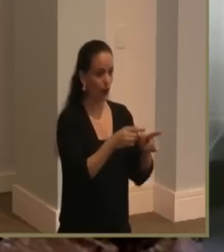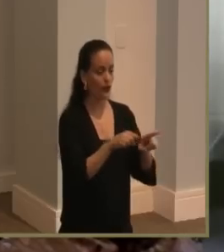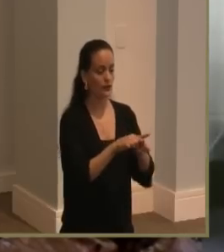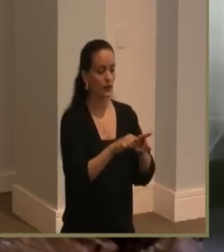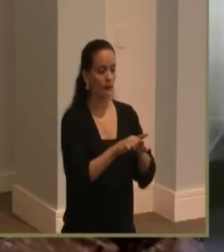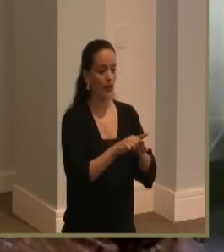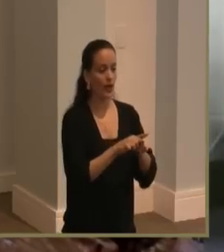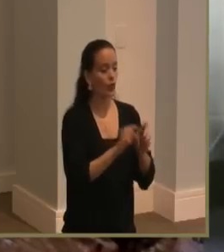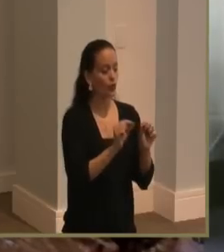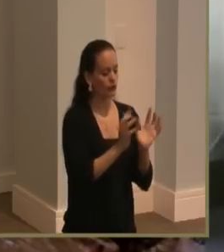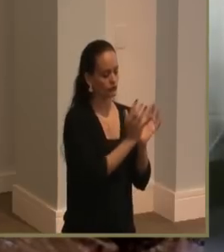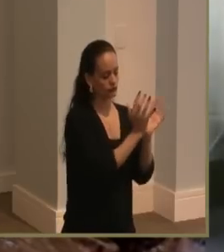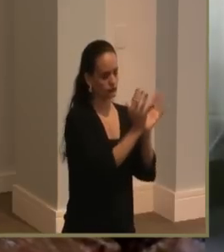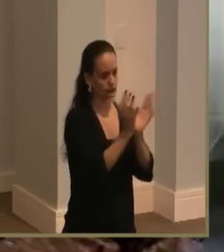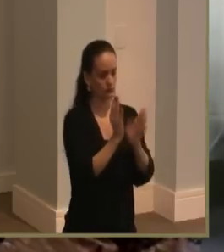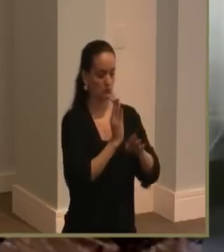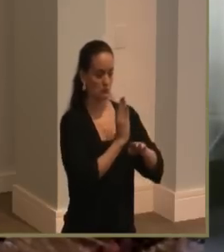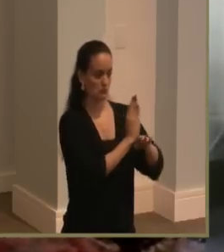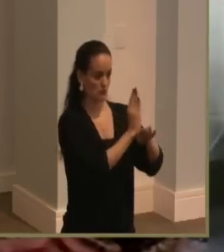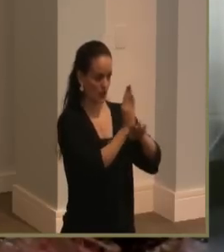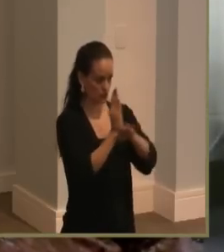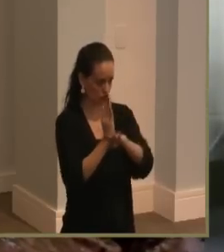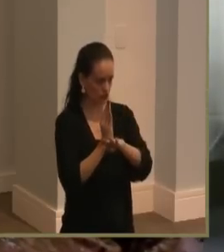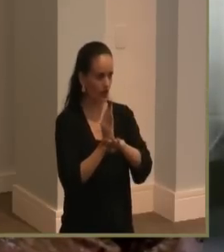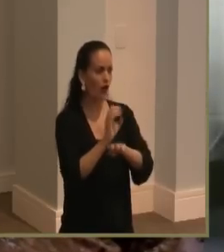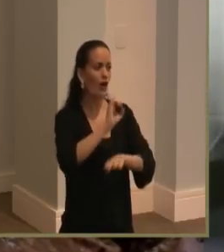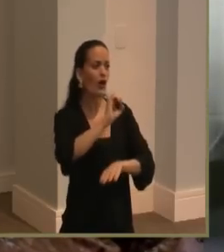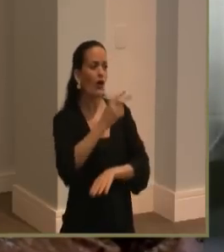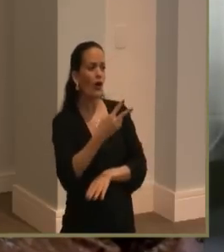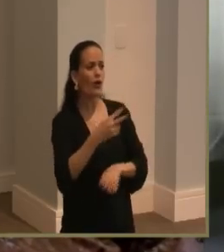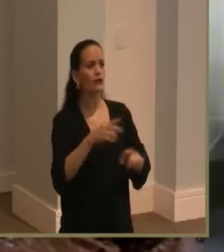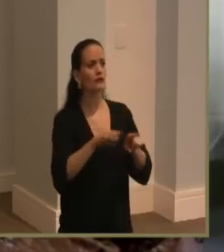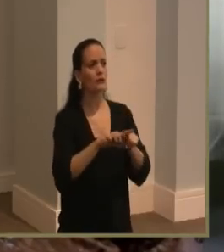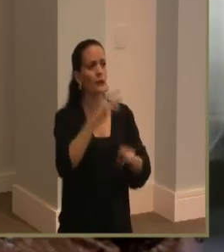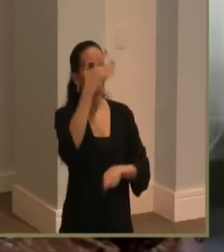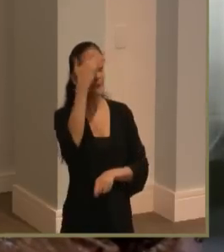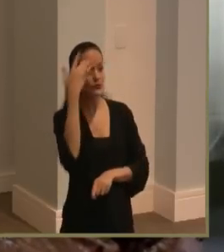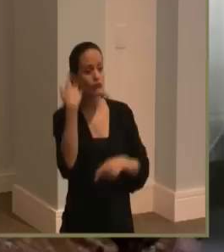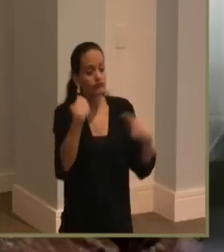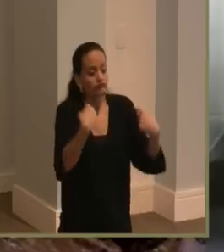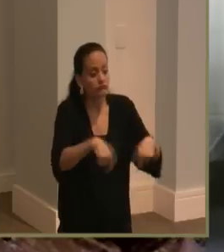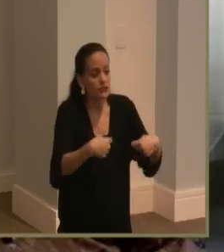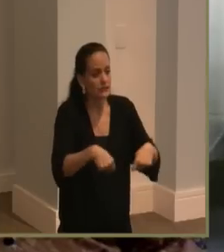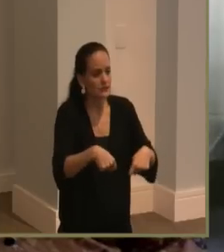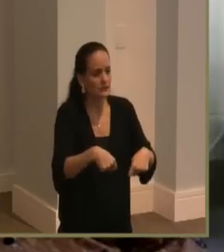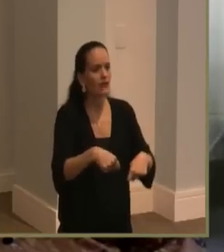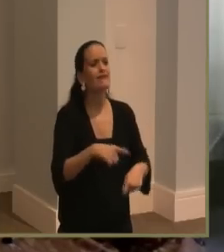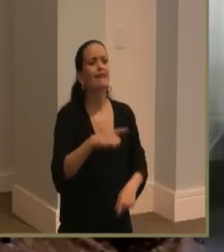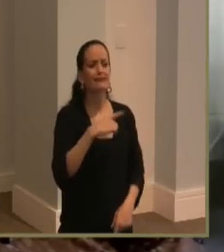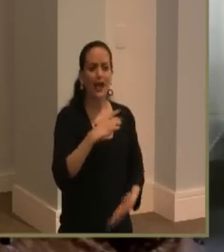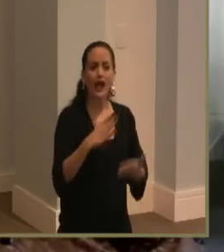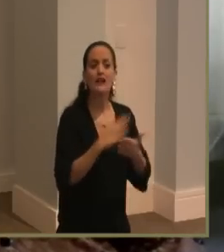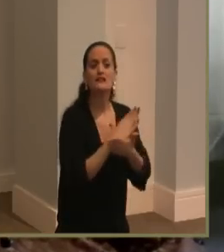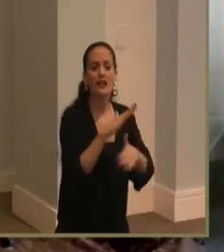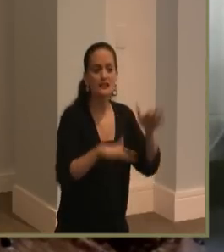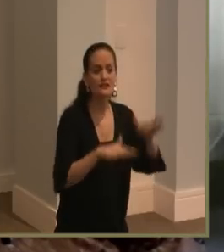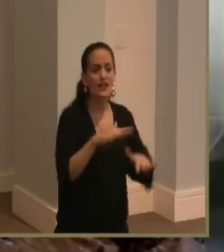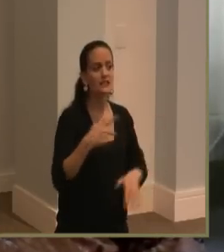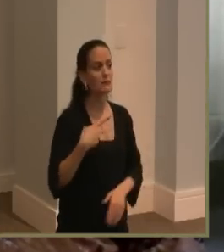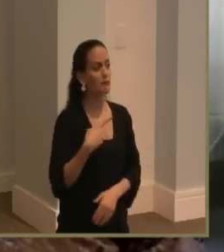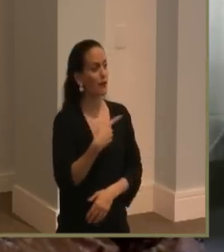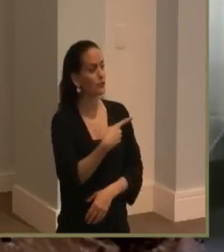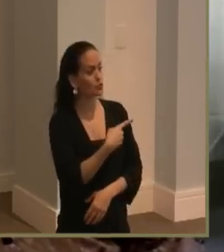batistas, né? E pessoas inclusive alguns pastores vêm aqui. Não, pastores, são missionários.